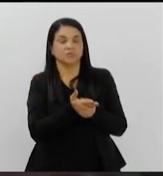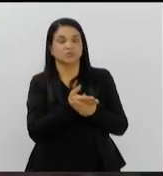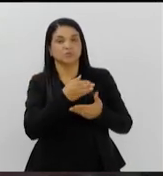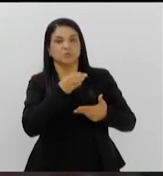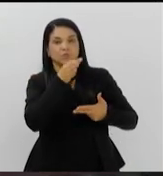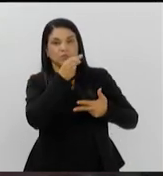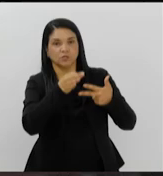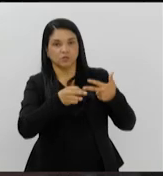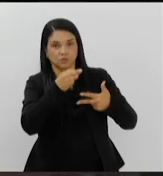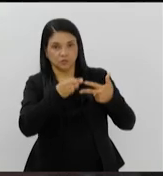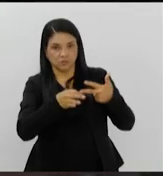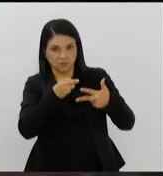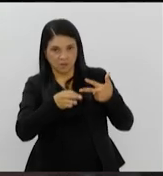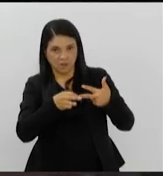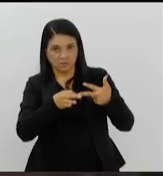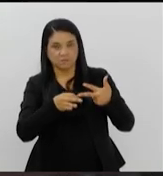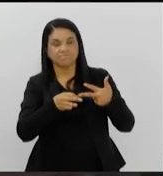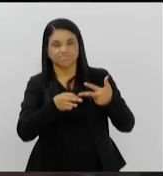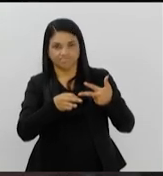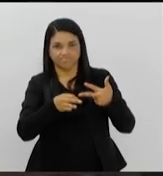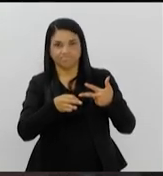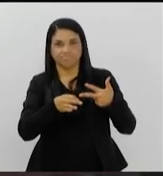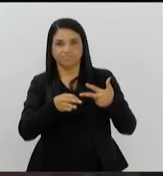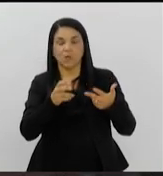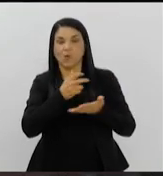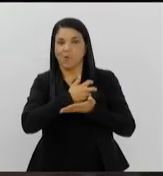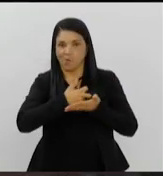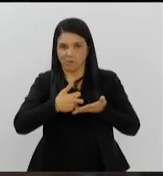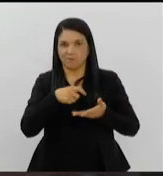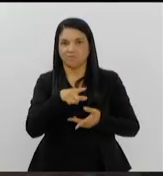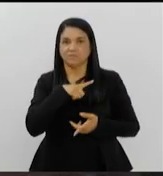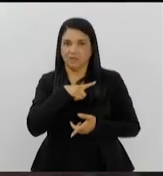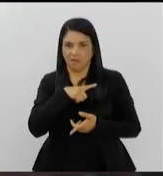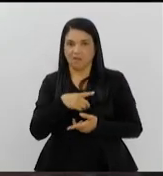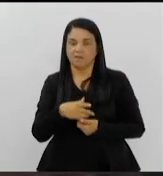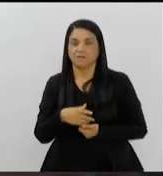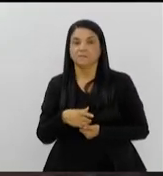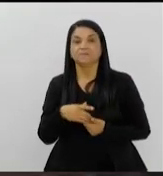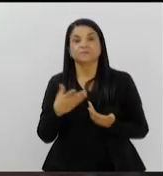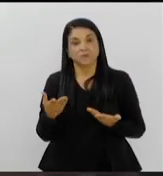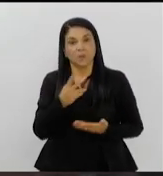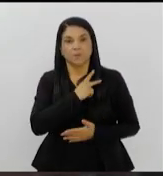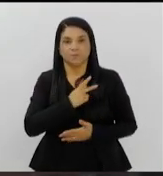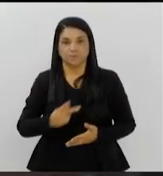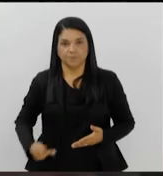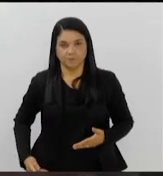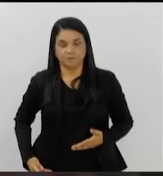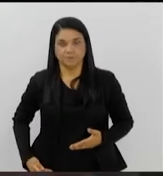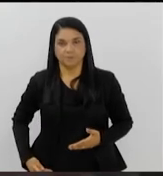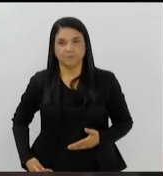essas pessoas sejam processadas e condenadas. Então, presidente, eu faço